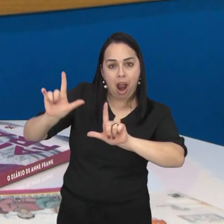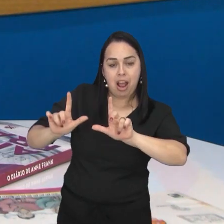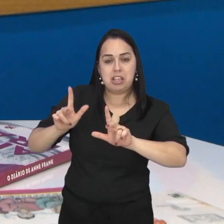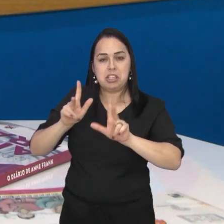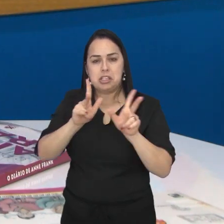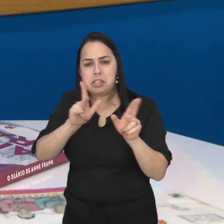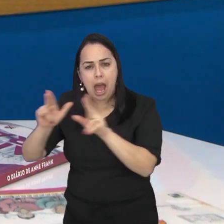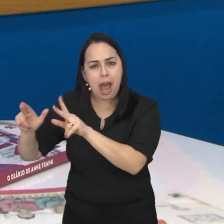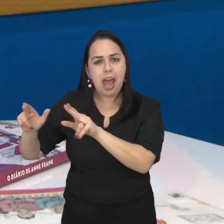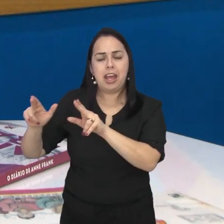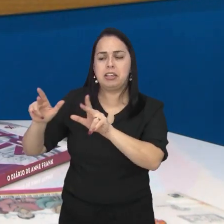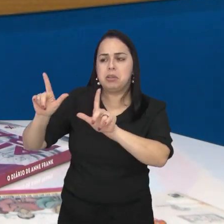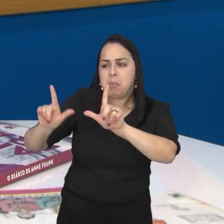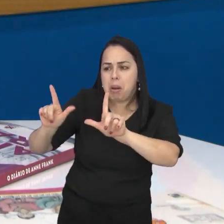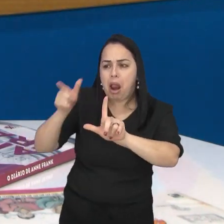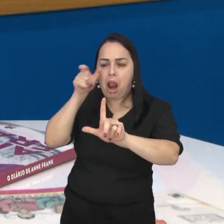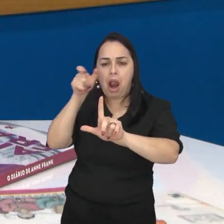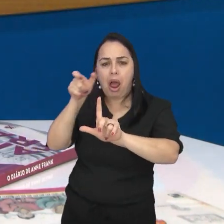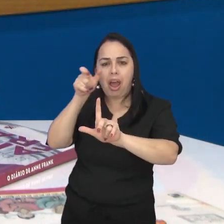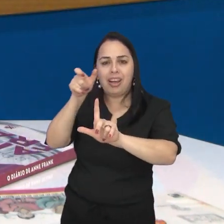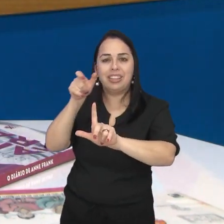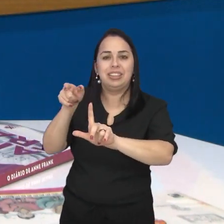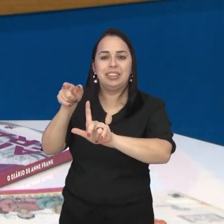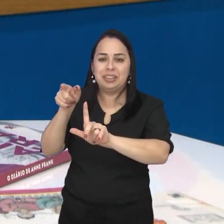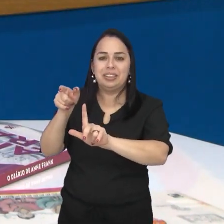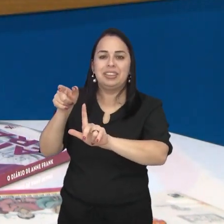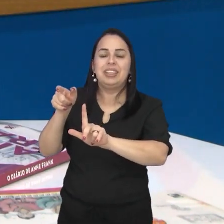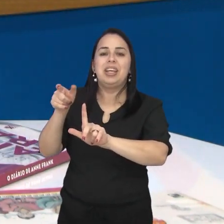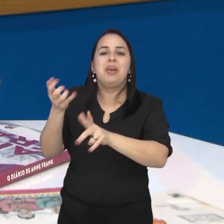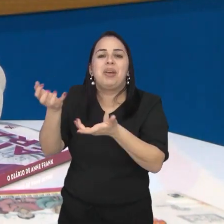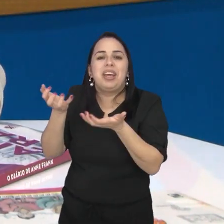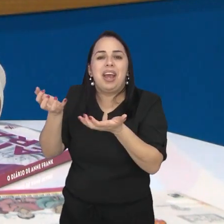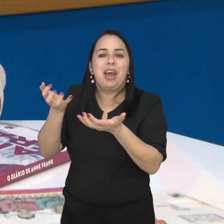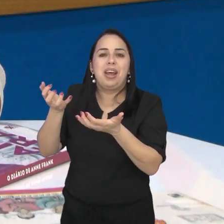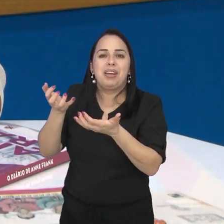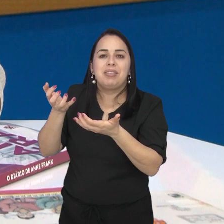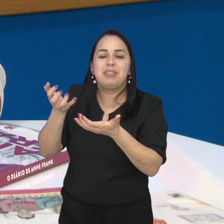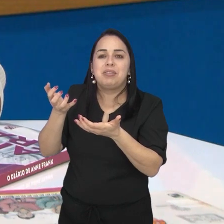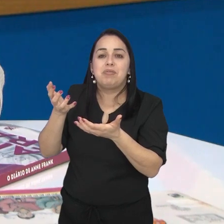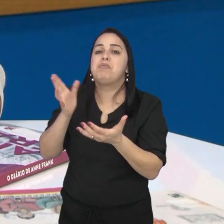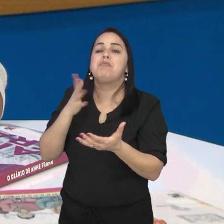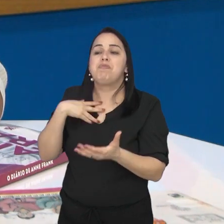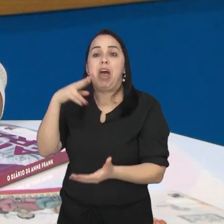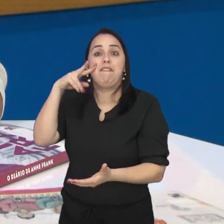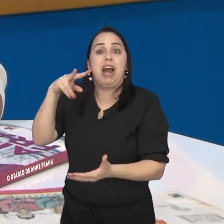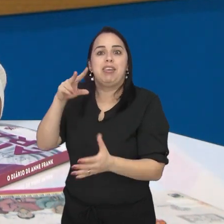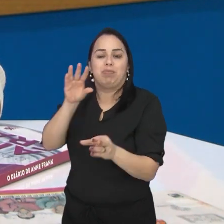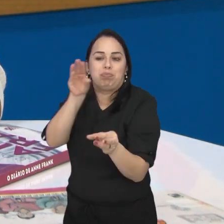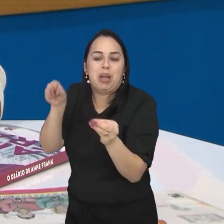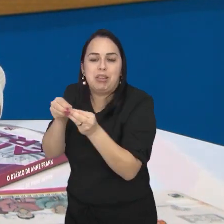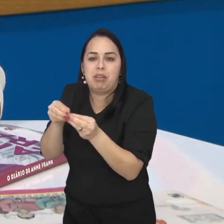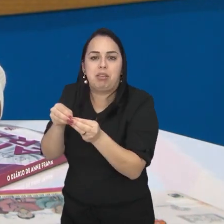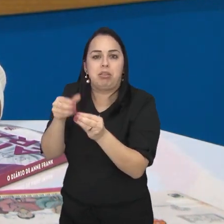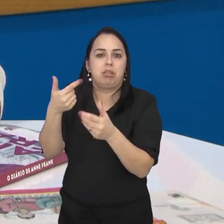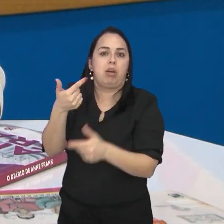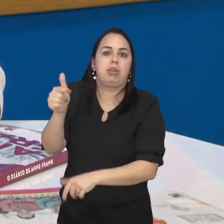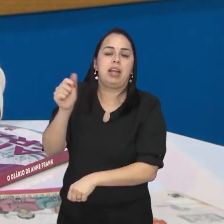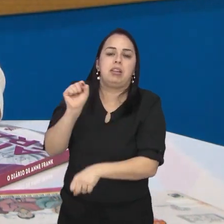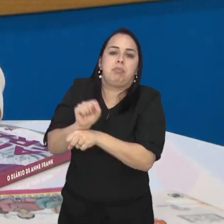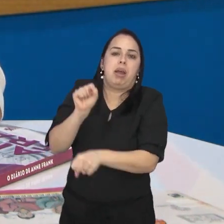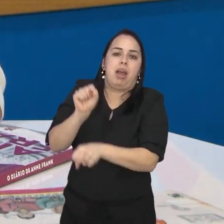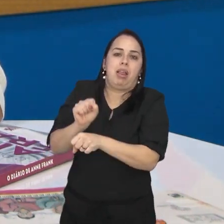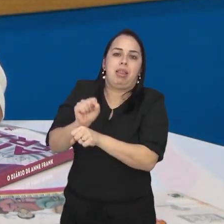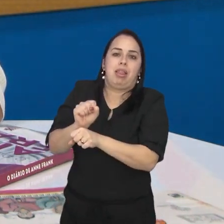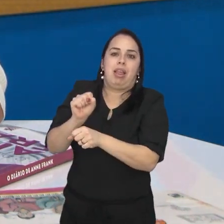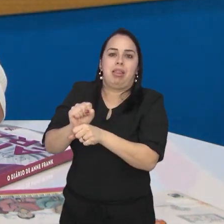assistir séries e através dessas séries eu queria muitas vezes ver um resumo. Só que como não tinha, porque a gente tinha